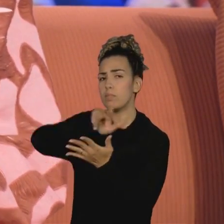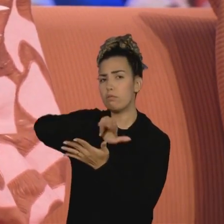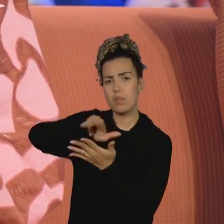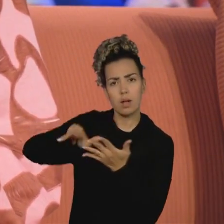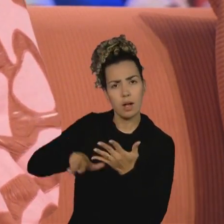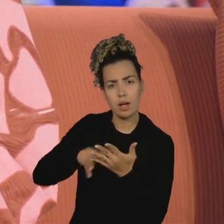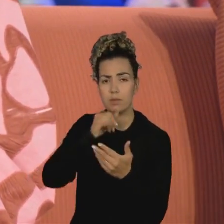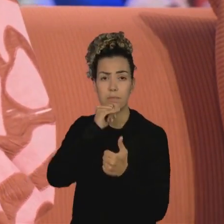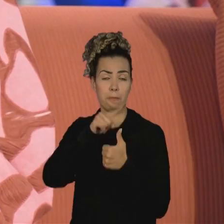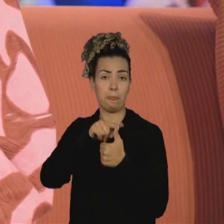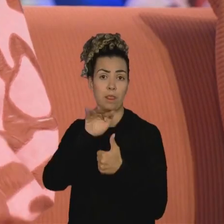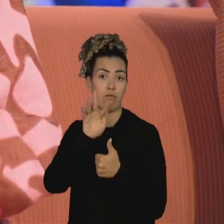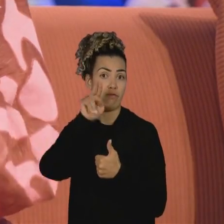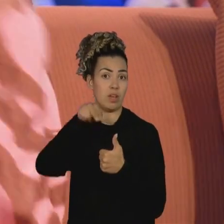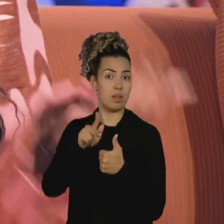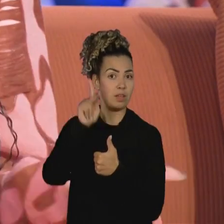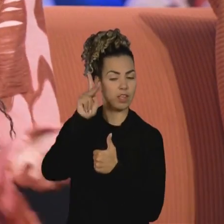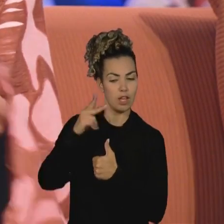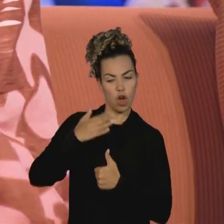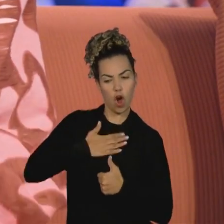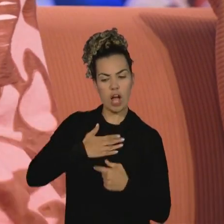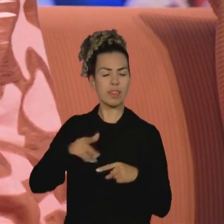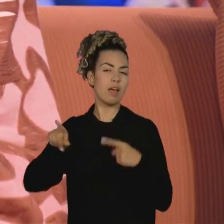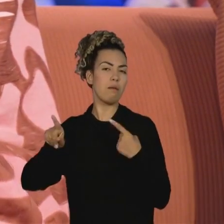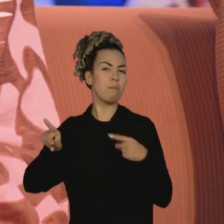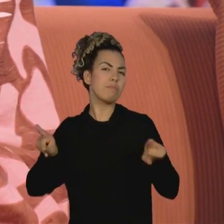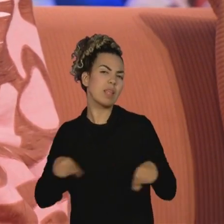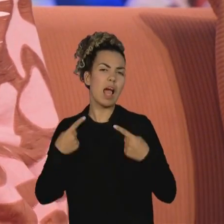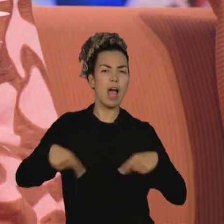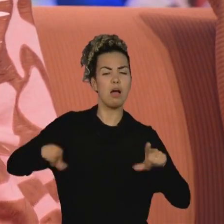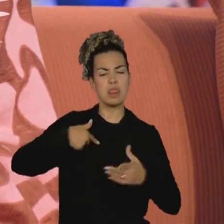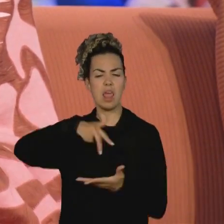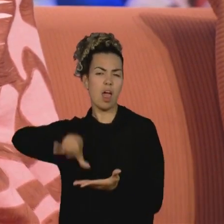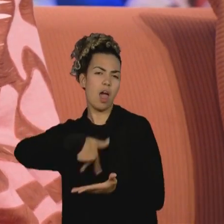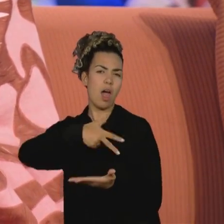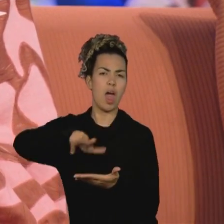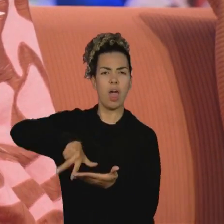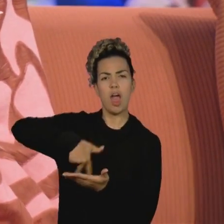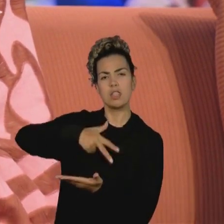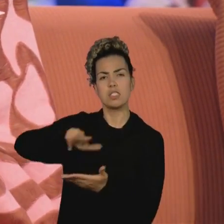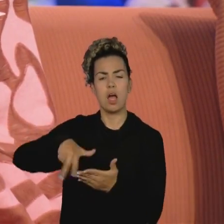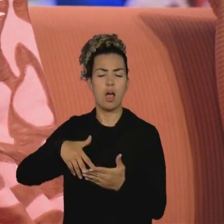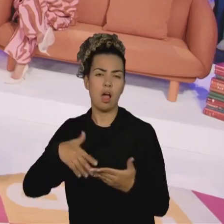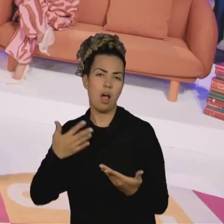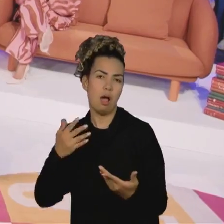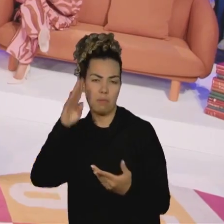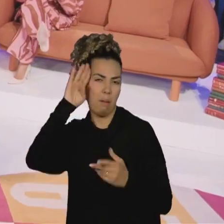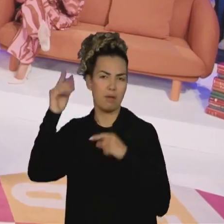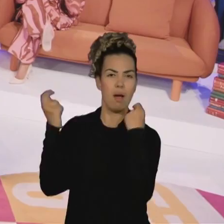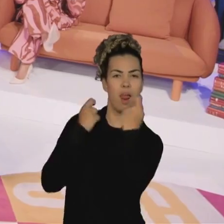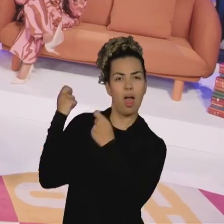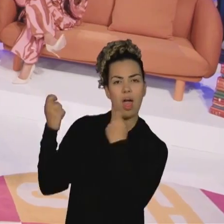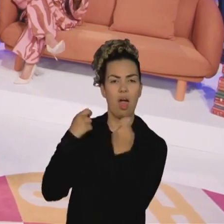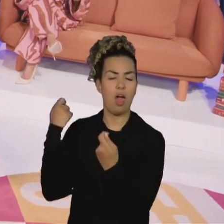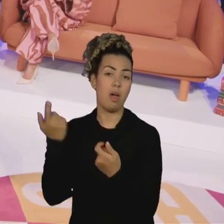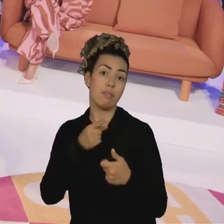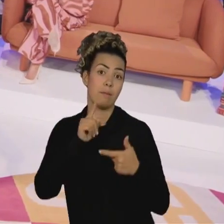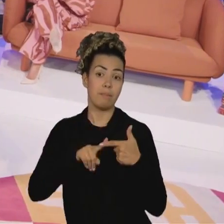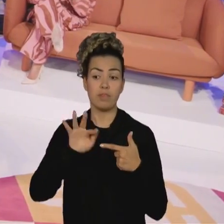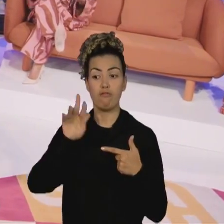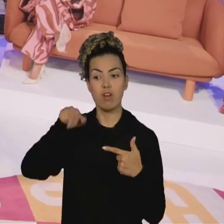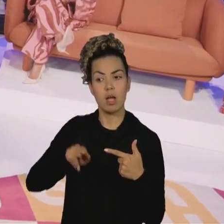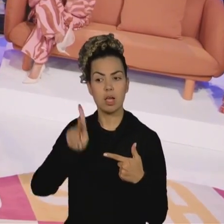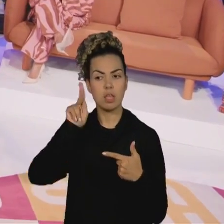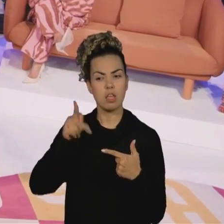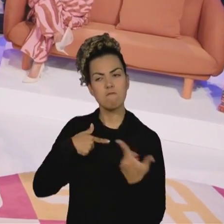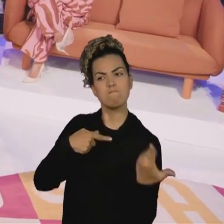funks para você dançar, para você curtir na balada. Existem os funks mais conscientes, esse que você diz que fala ali sobre as